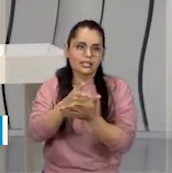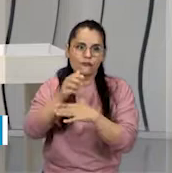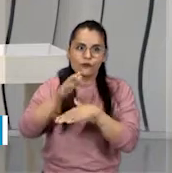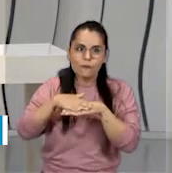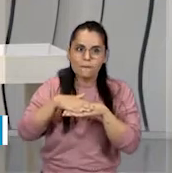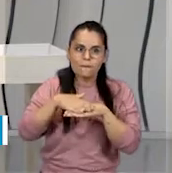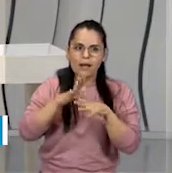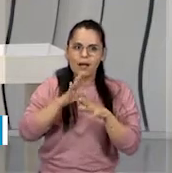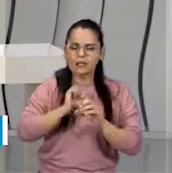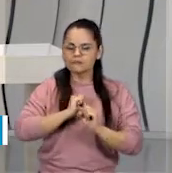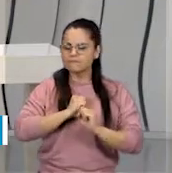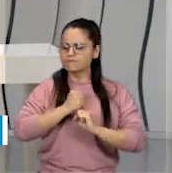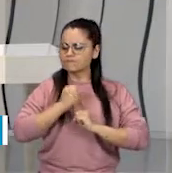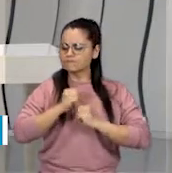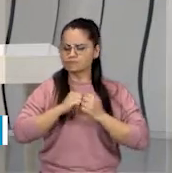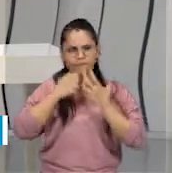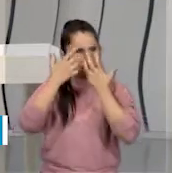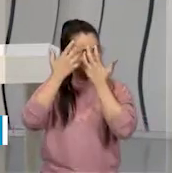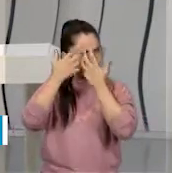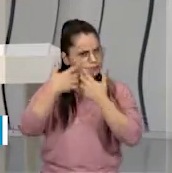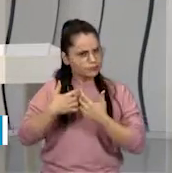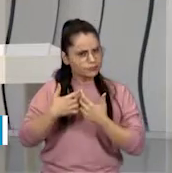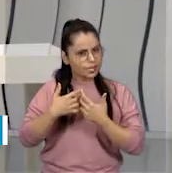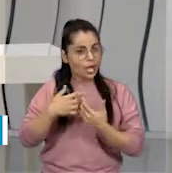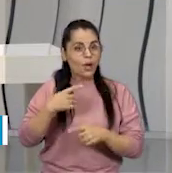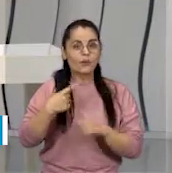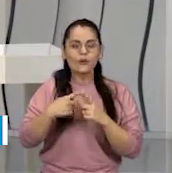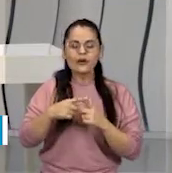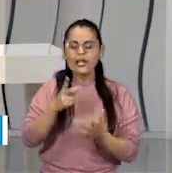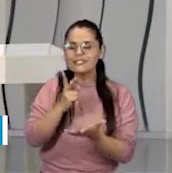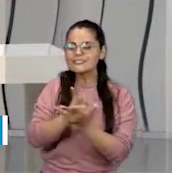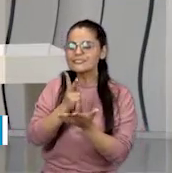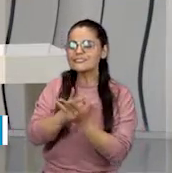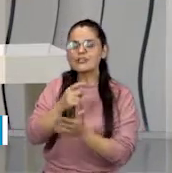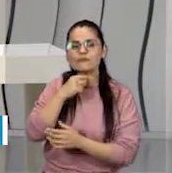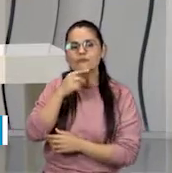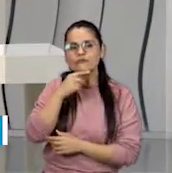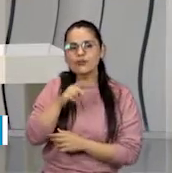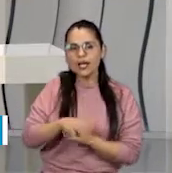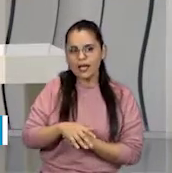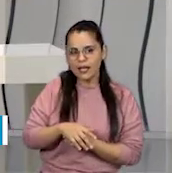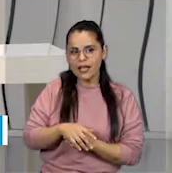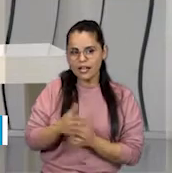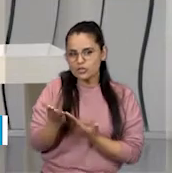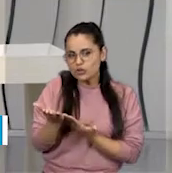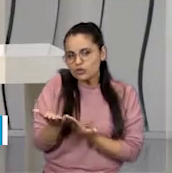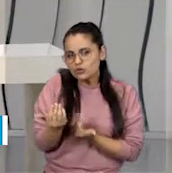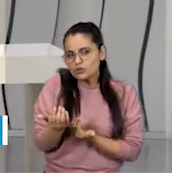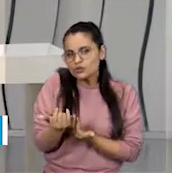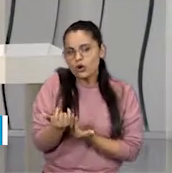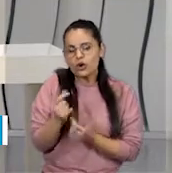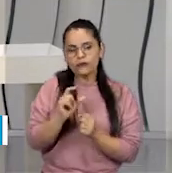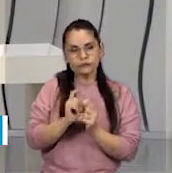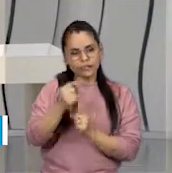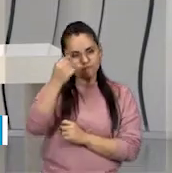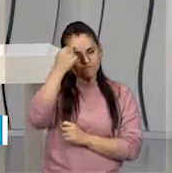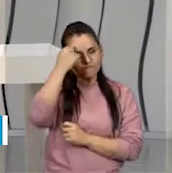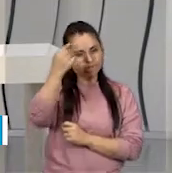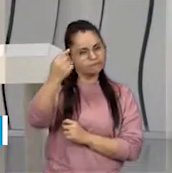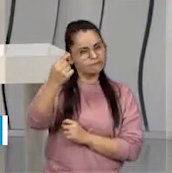mais intrigado. Porque ele era um menino que se perguntava muito. Eu falo a questão menino, mas ele não era um menino, tá, gente? Na